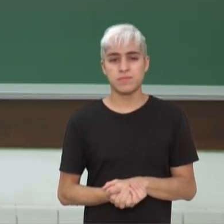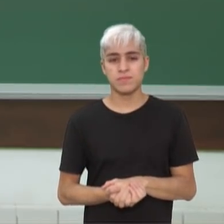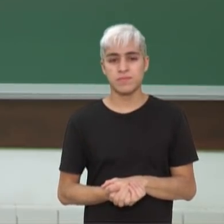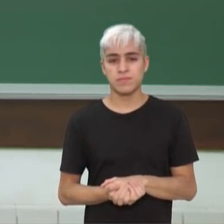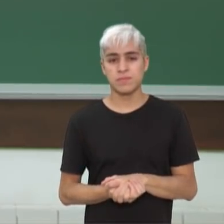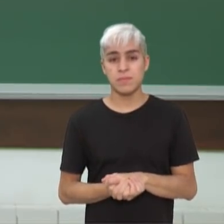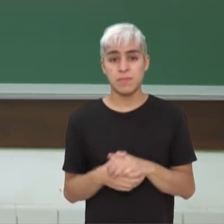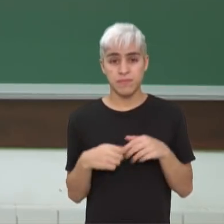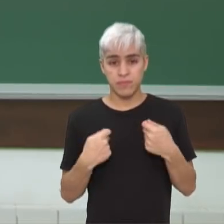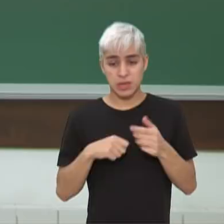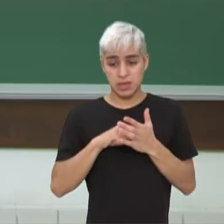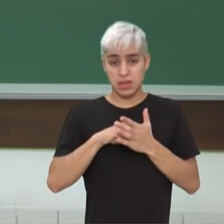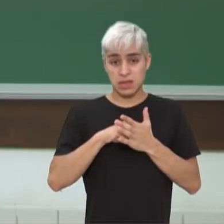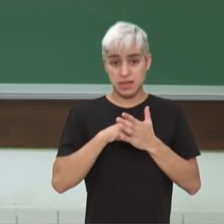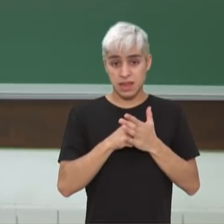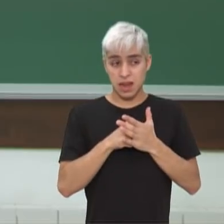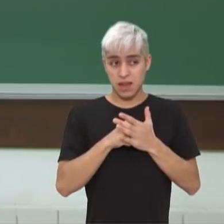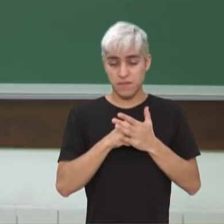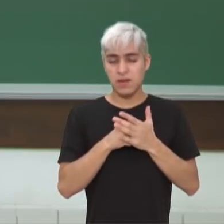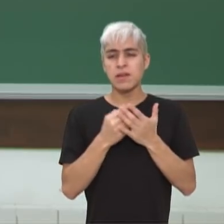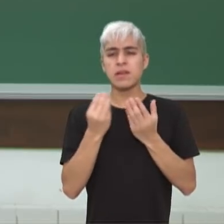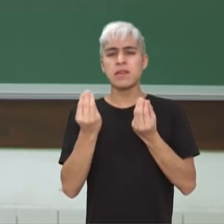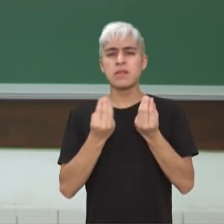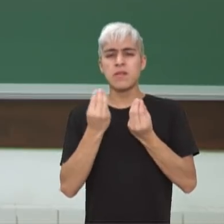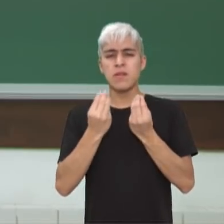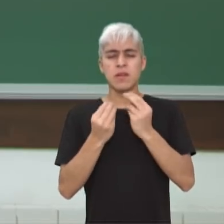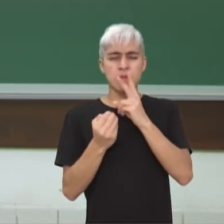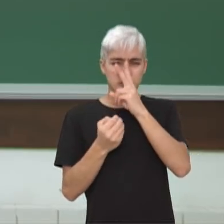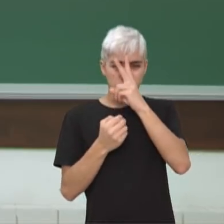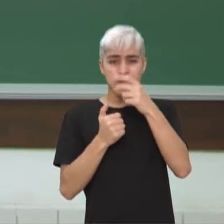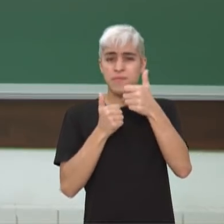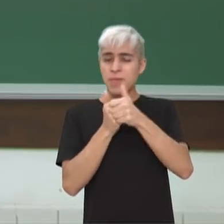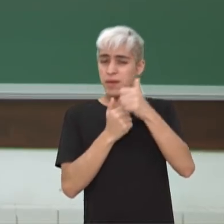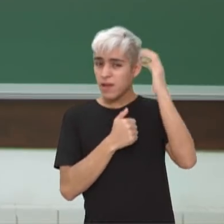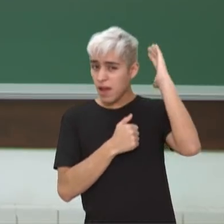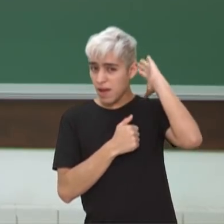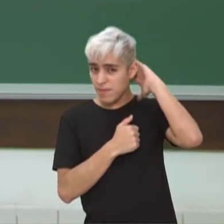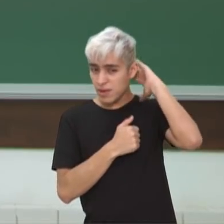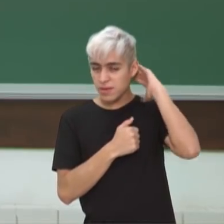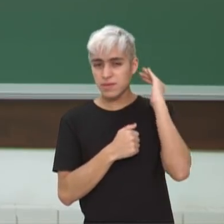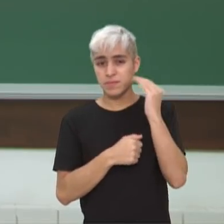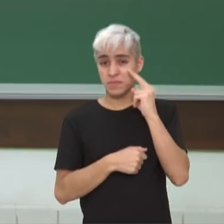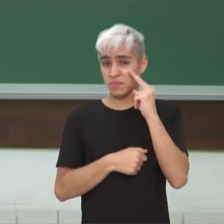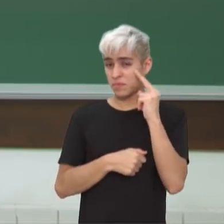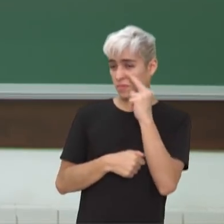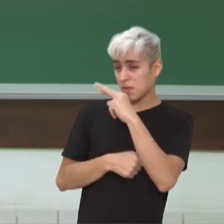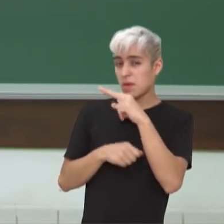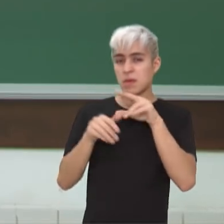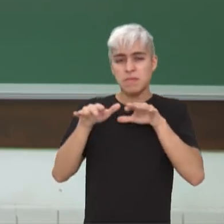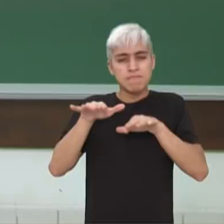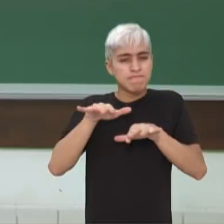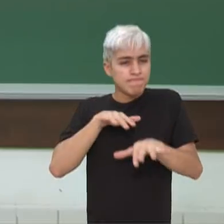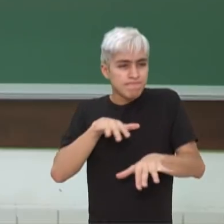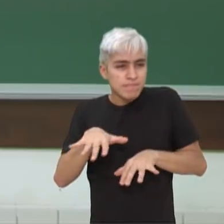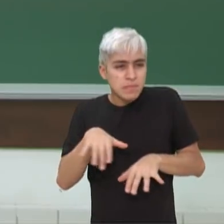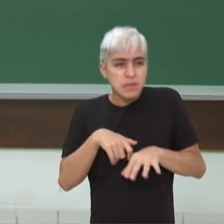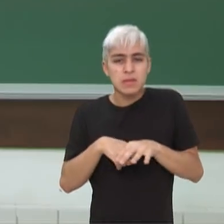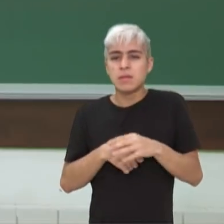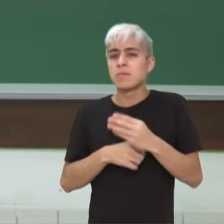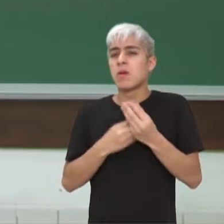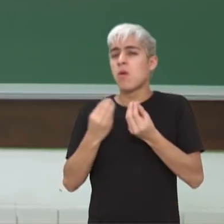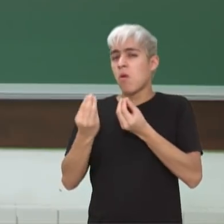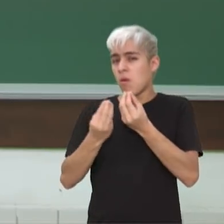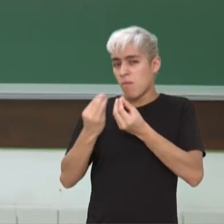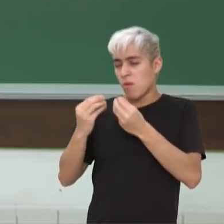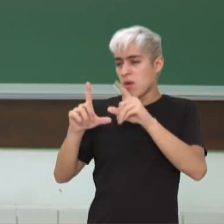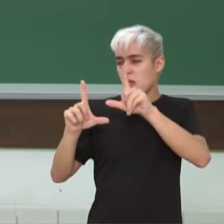na pontinha e puxa para próximo ali da cabeça. É importante notar nesse tipo de movimento que ali na GIF, a